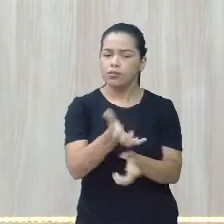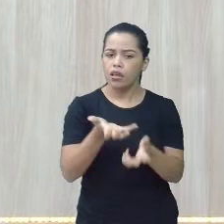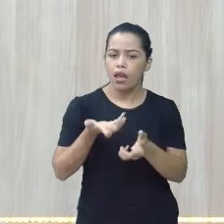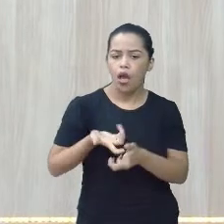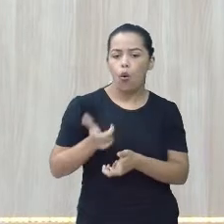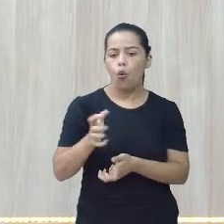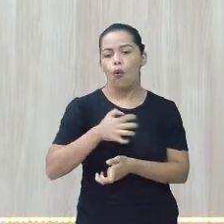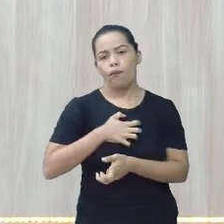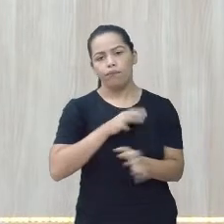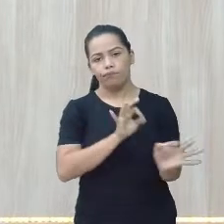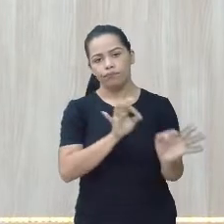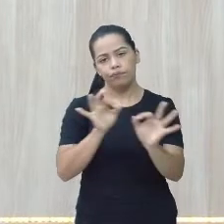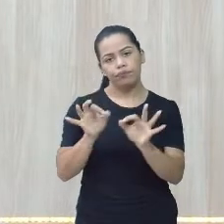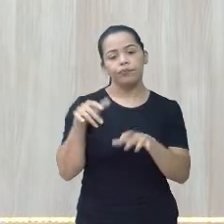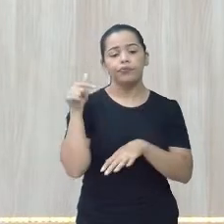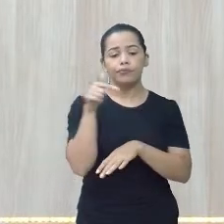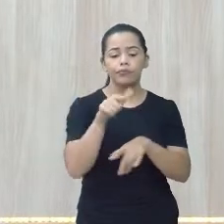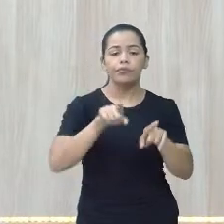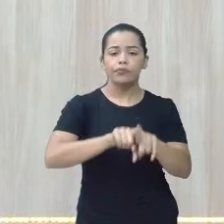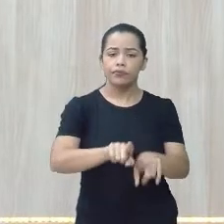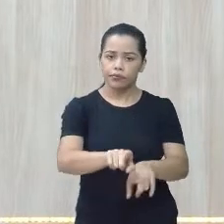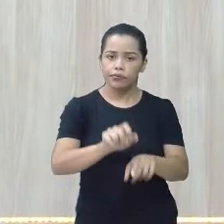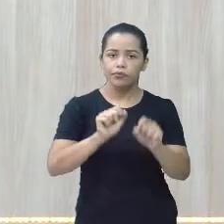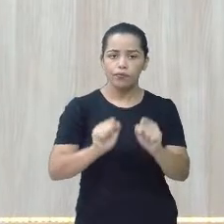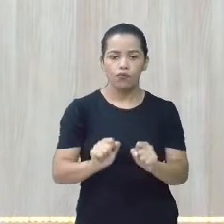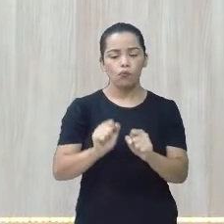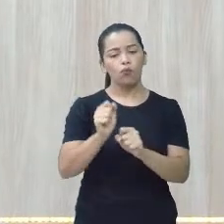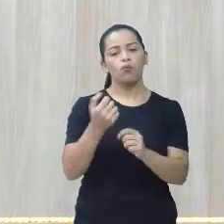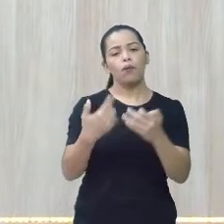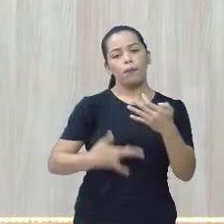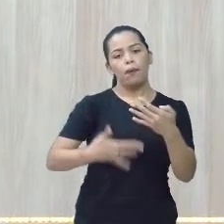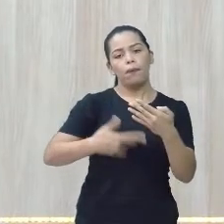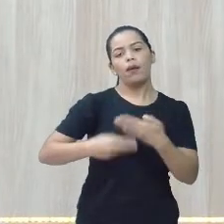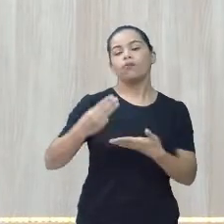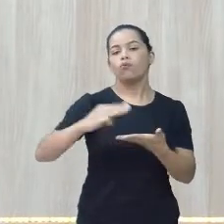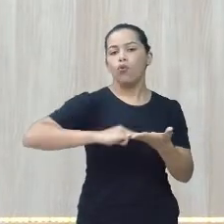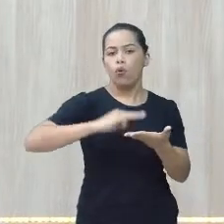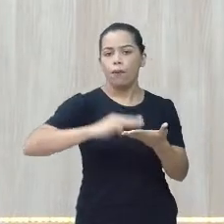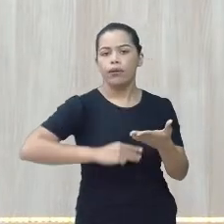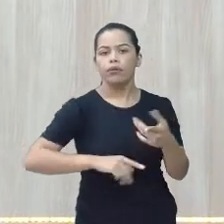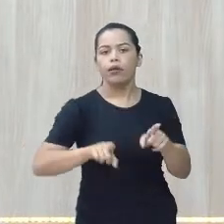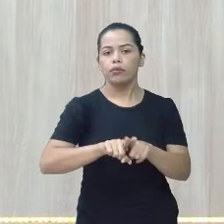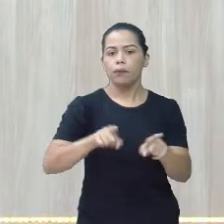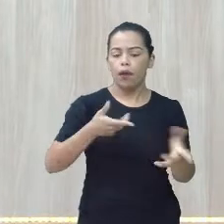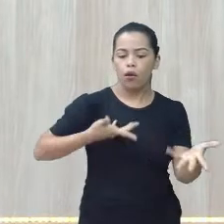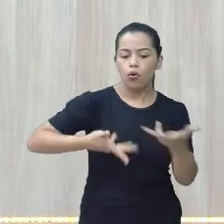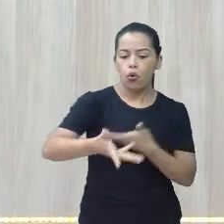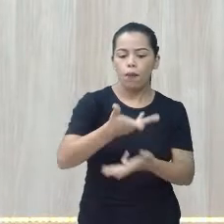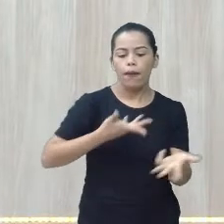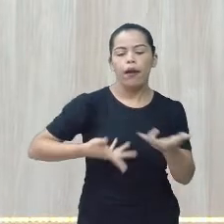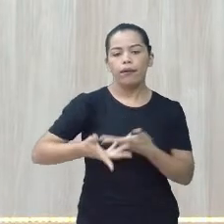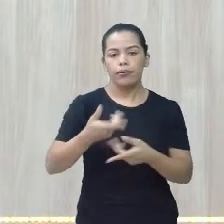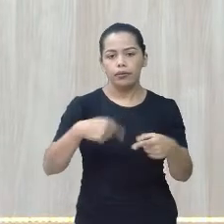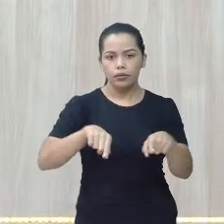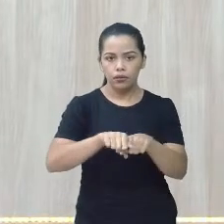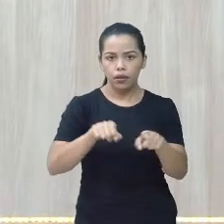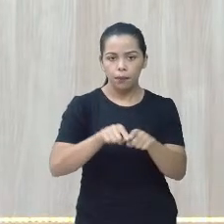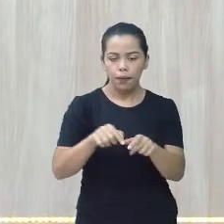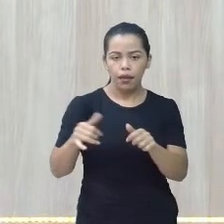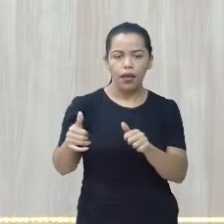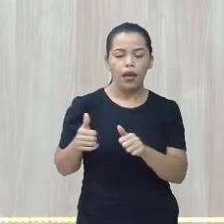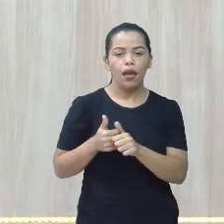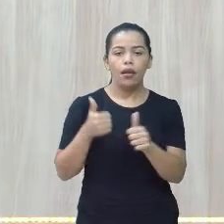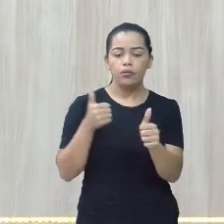lá você pode comentar, compartilhar, deixar o seu comentário e também seguir a nossa plataforma no YouTube também, tá